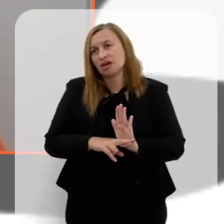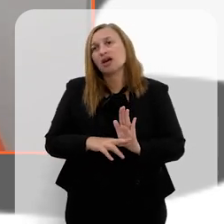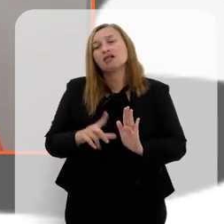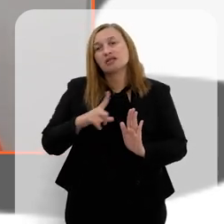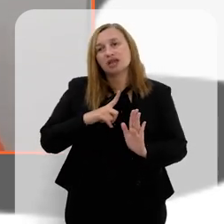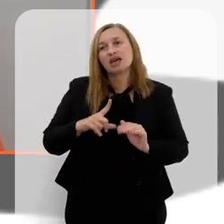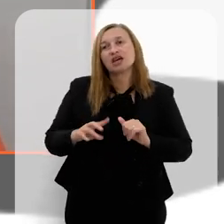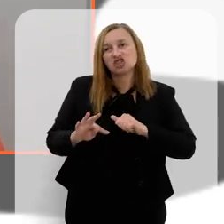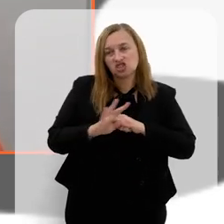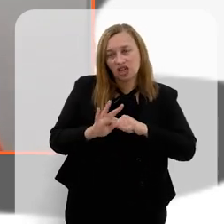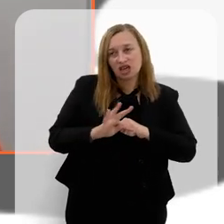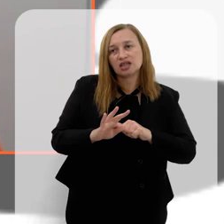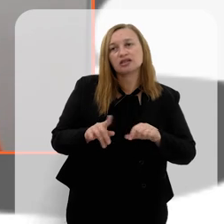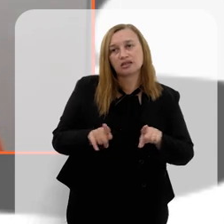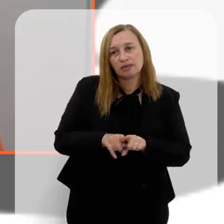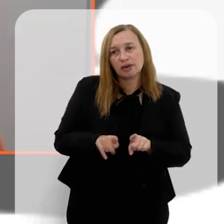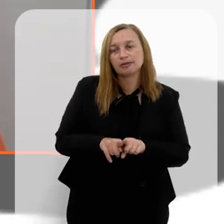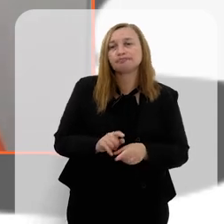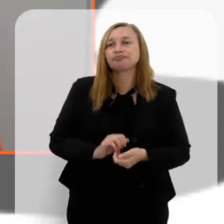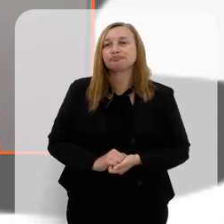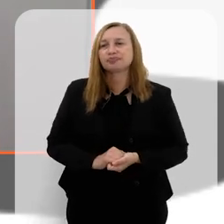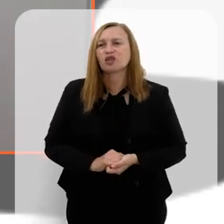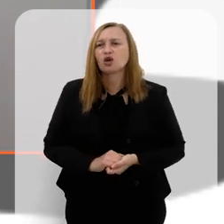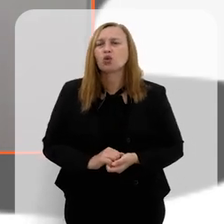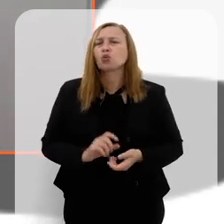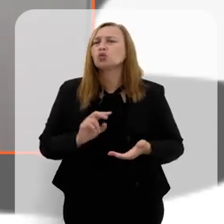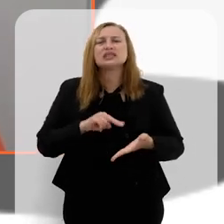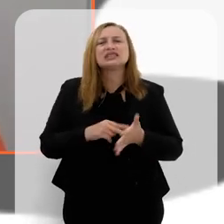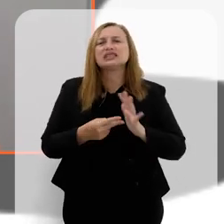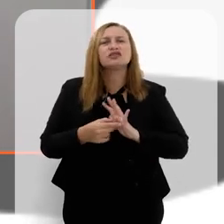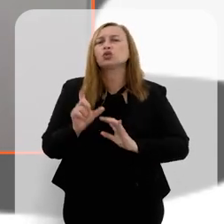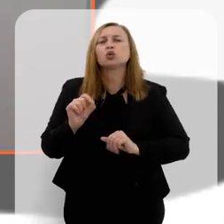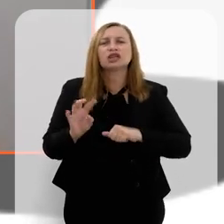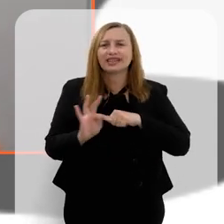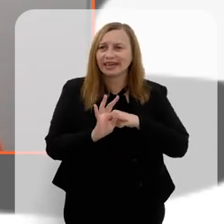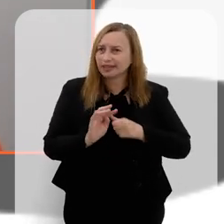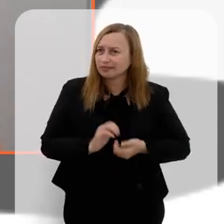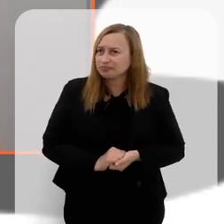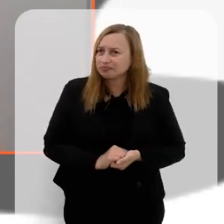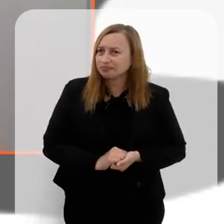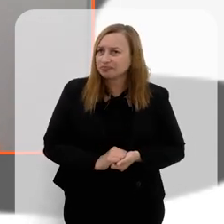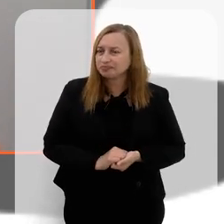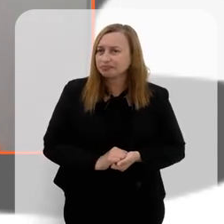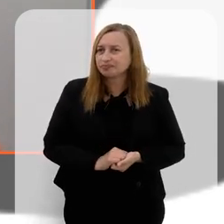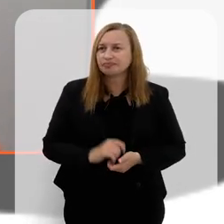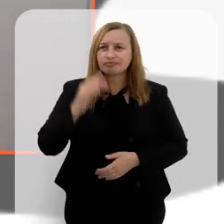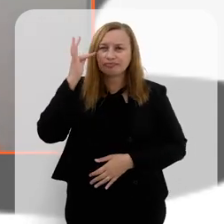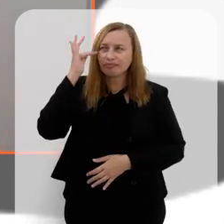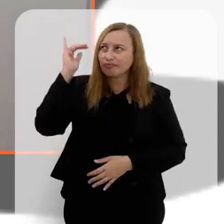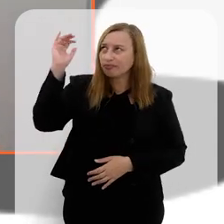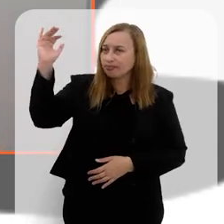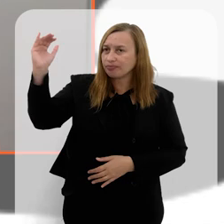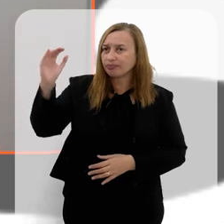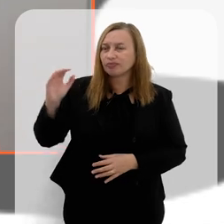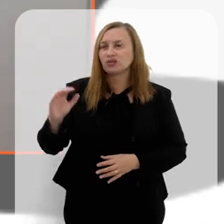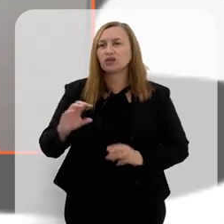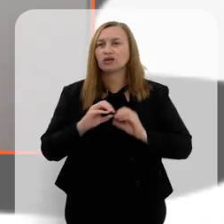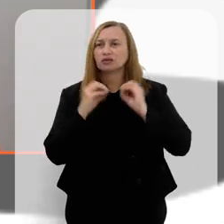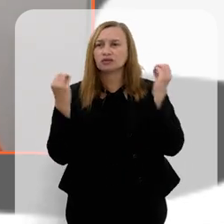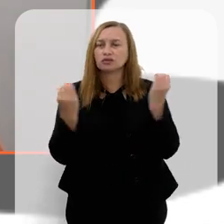né? E tem as técnicas. O que que são as técnicas? Ateliês de